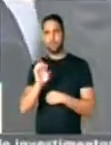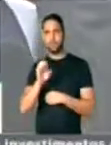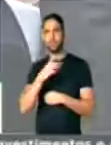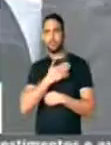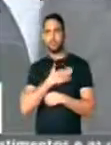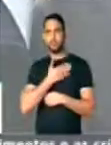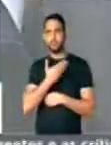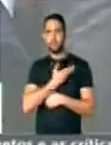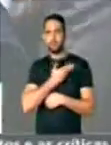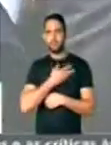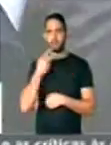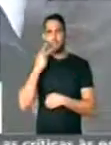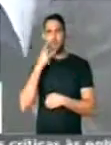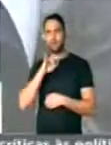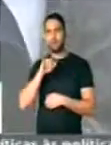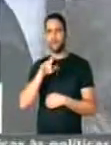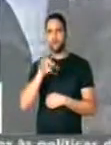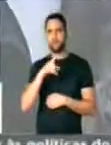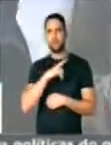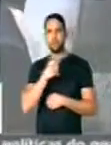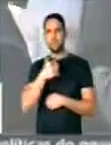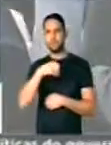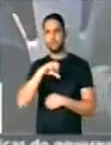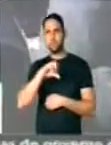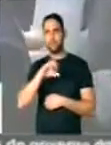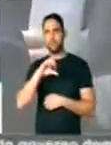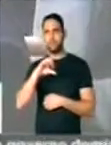meu irmão, vereador de Igaraçu desde